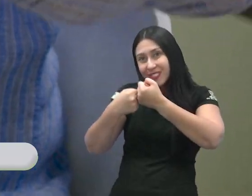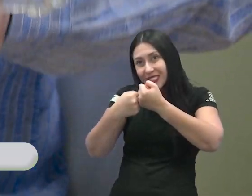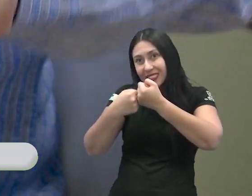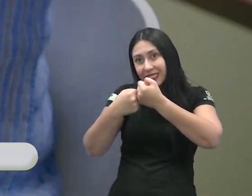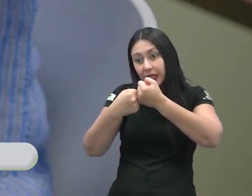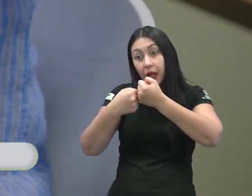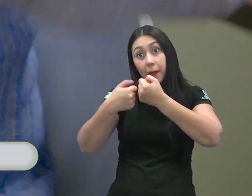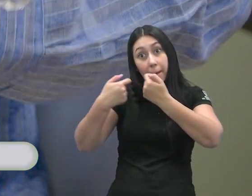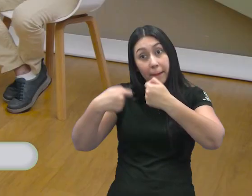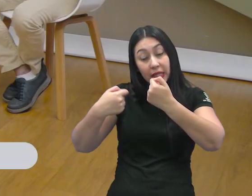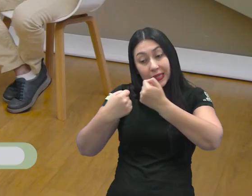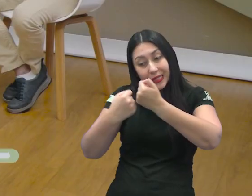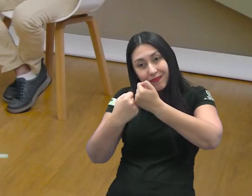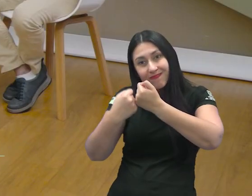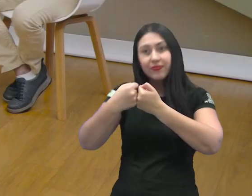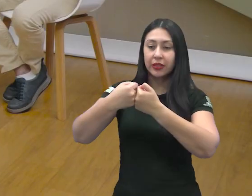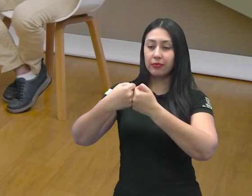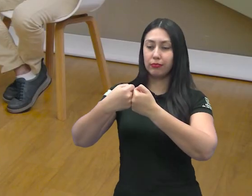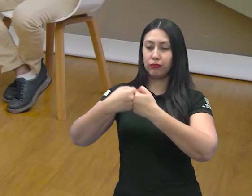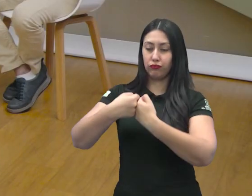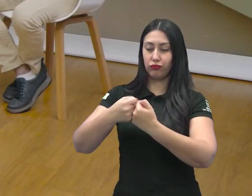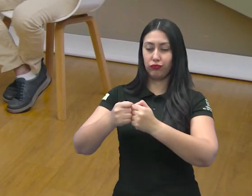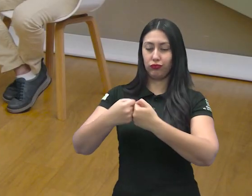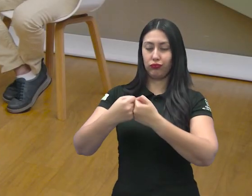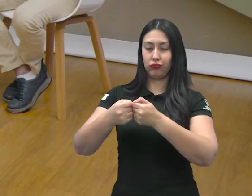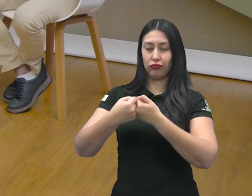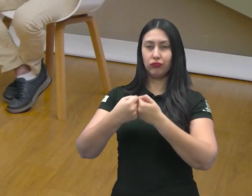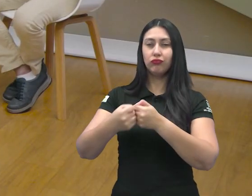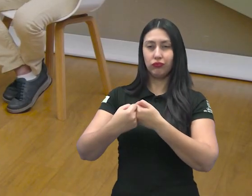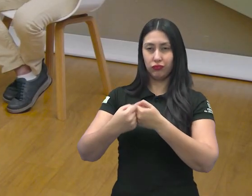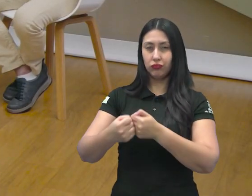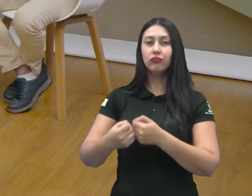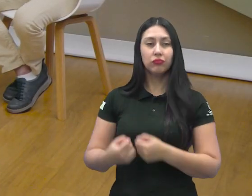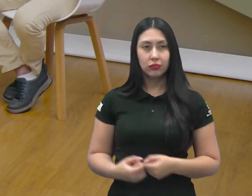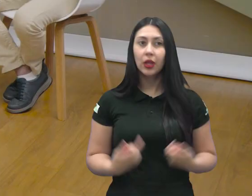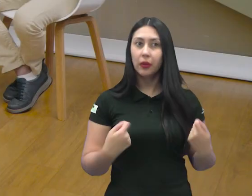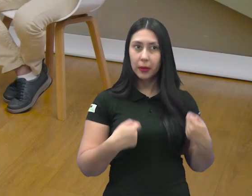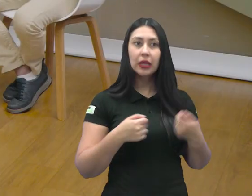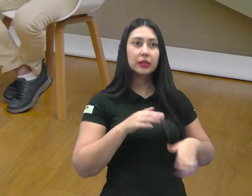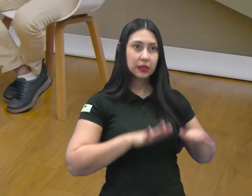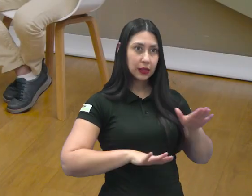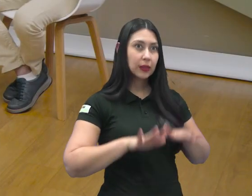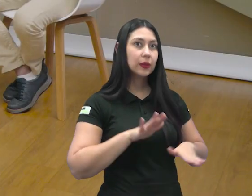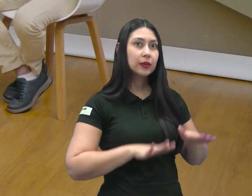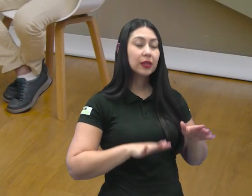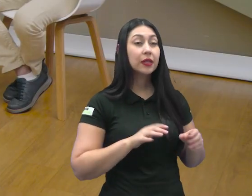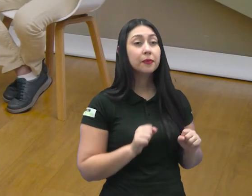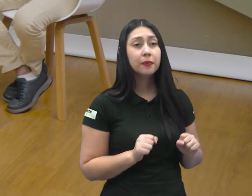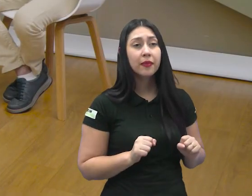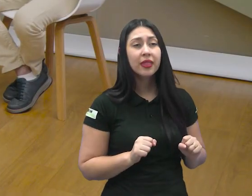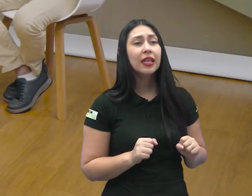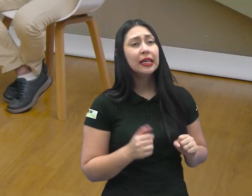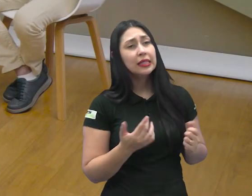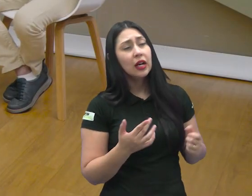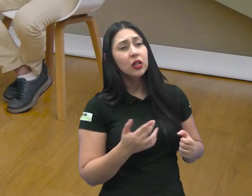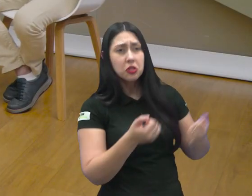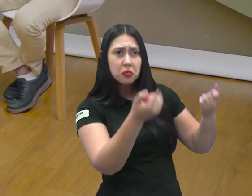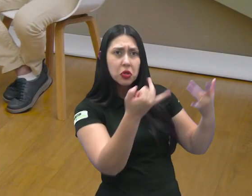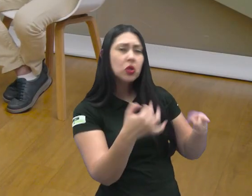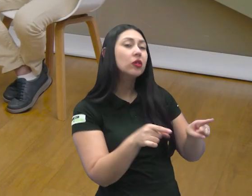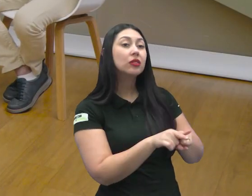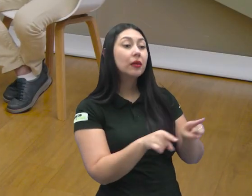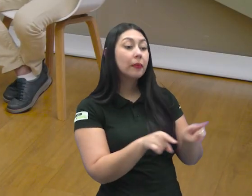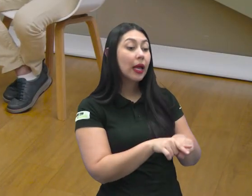hospital, anestesiar e pá, botar no lugar. Entendi. Isso é grave. Tem que tomar bastante cuidado. Né? Doutor, no primeiro bloco você falou de deixar as